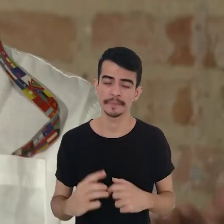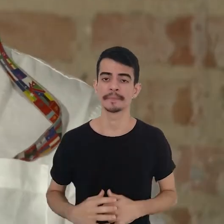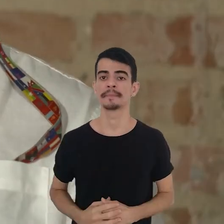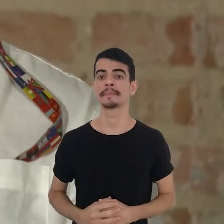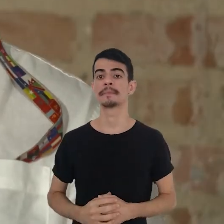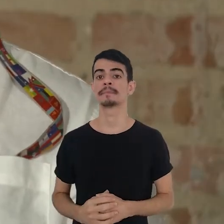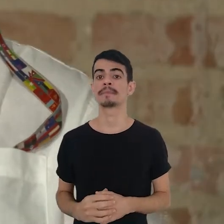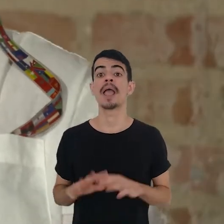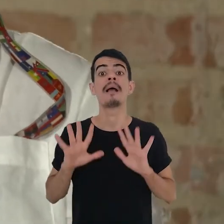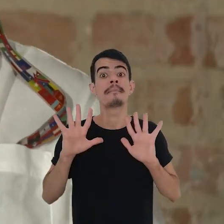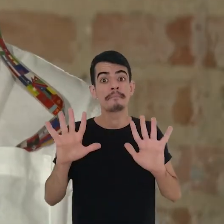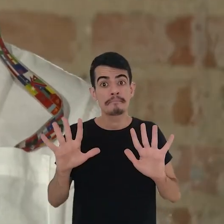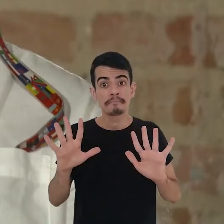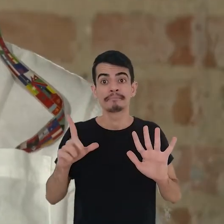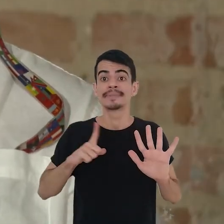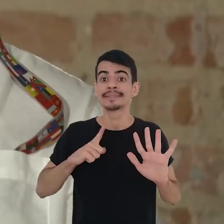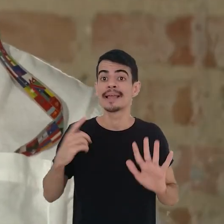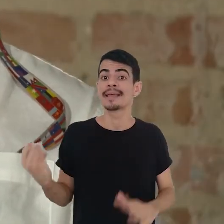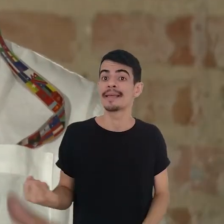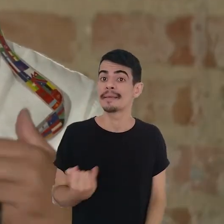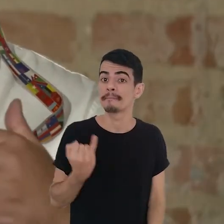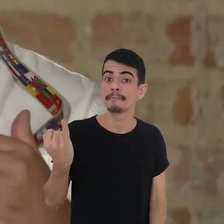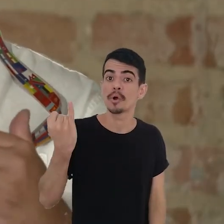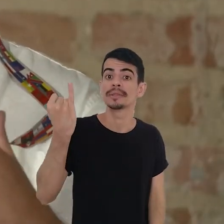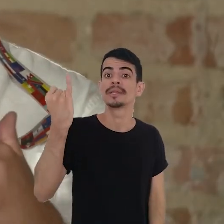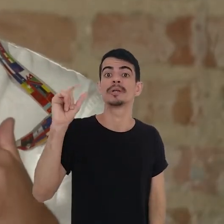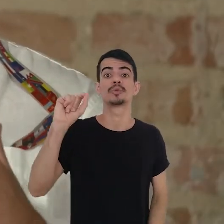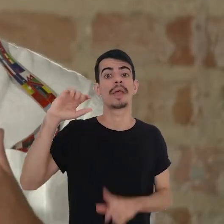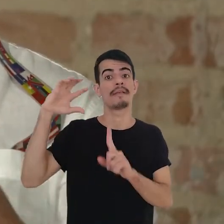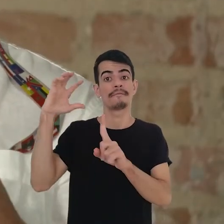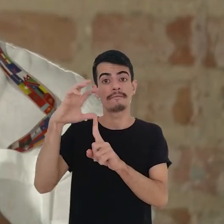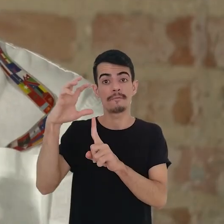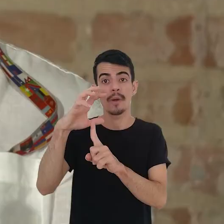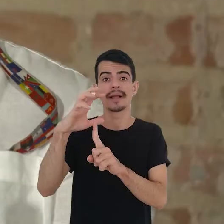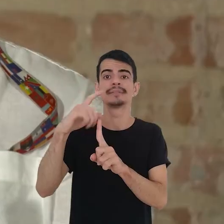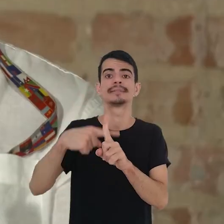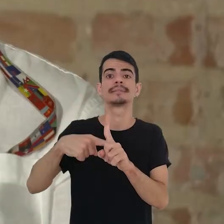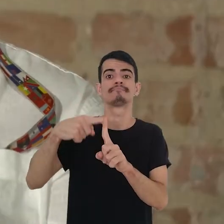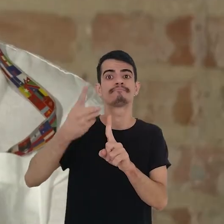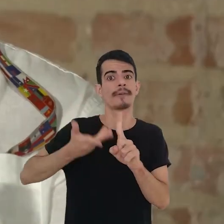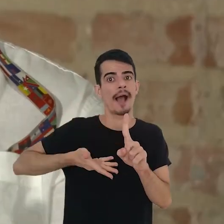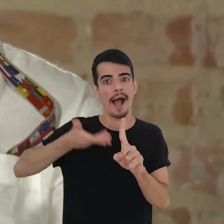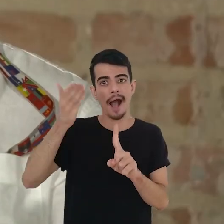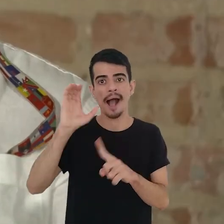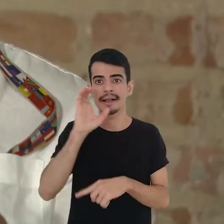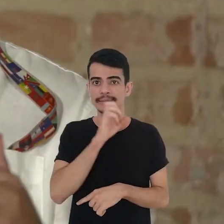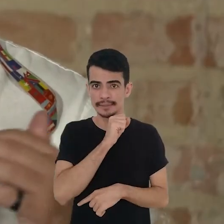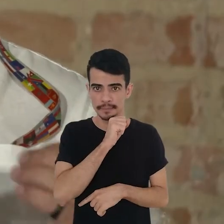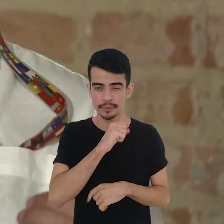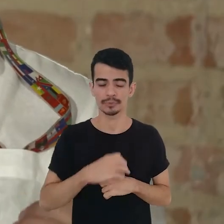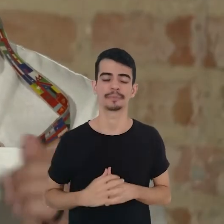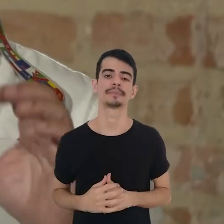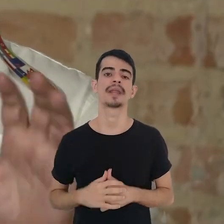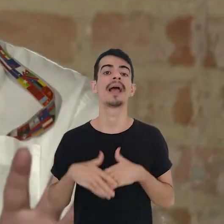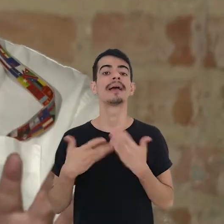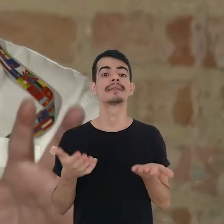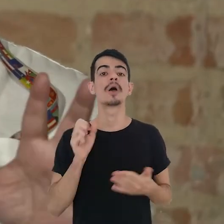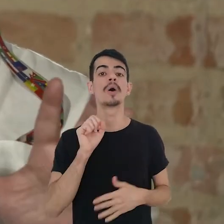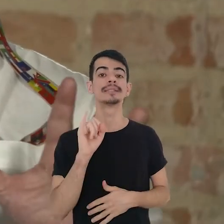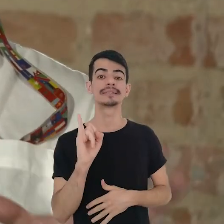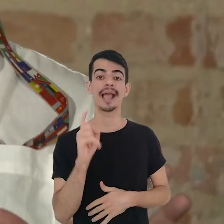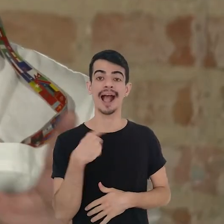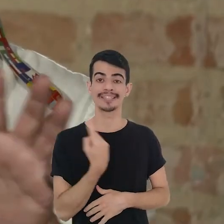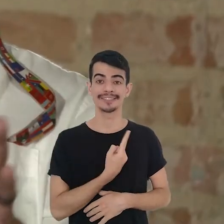alguns poucos meses. Mas ela tem um papel importante no aquecimento global. Então,